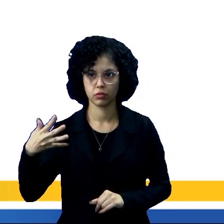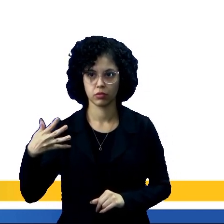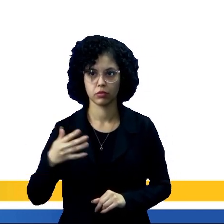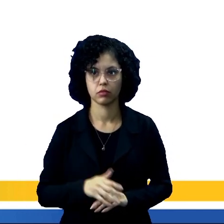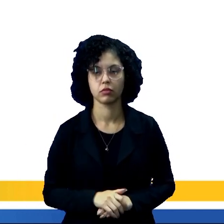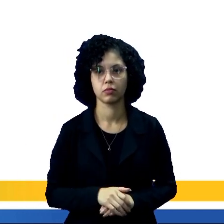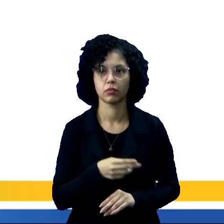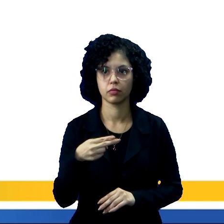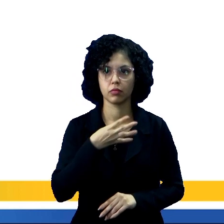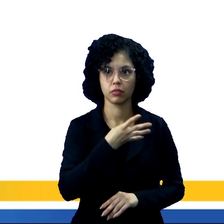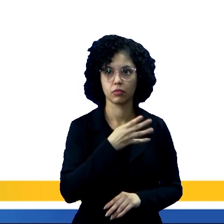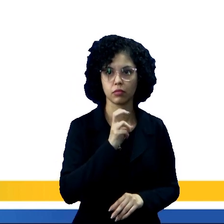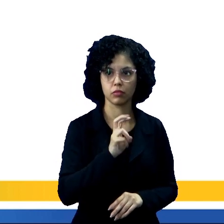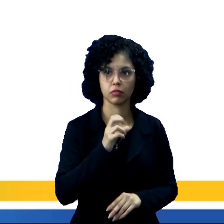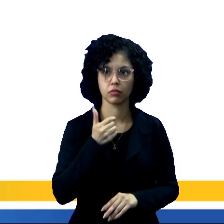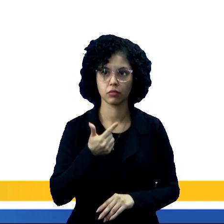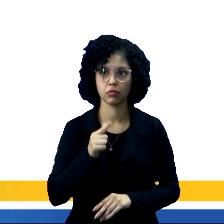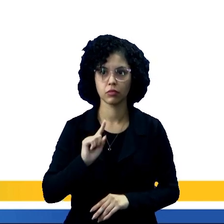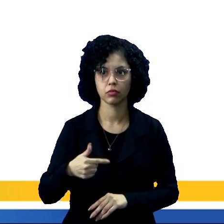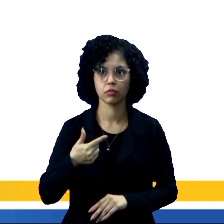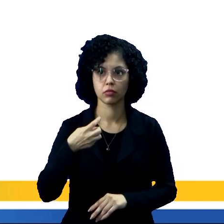427,25,624, que é igual a